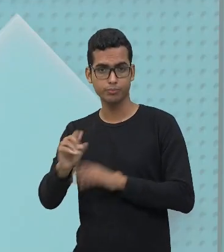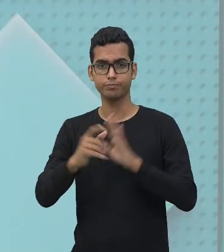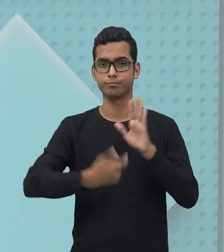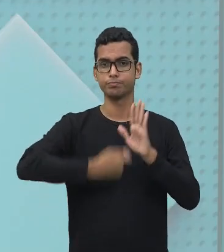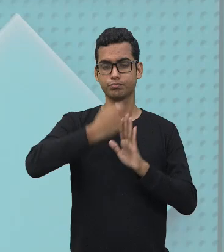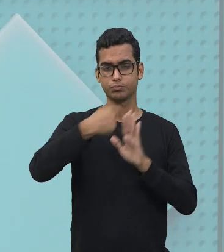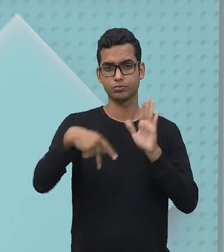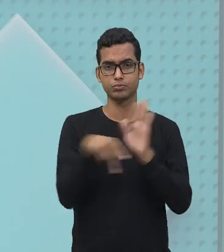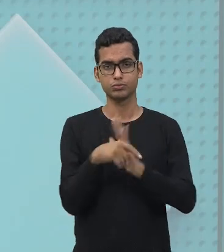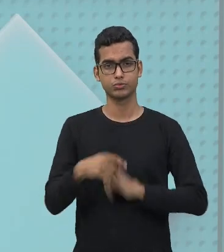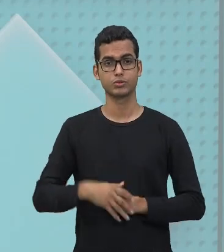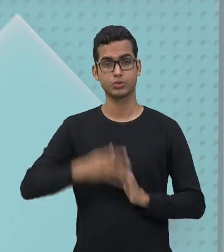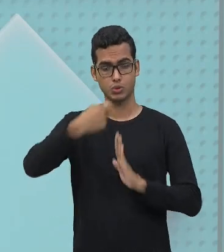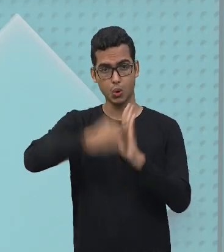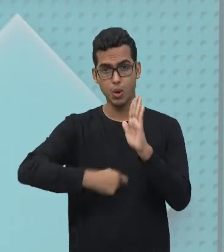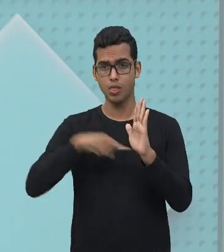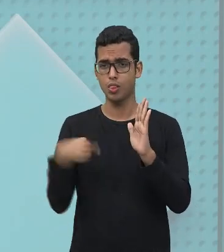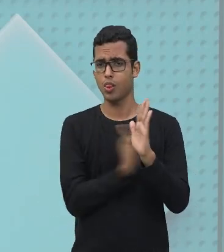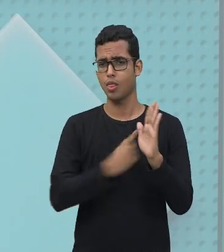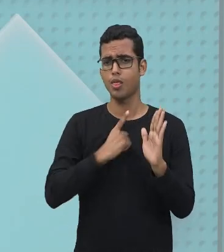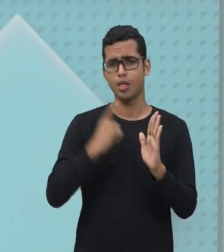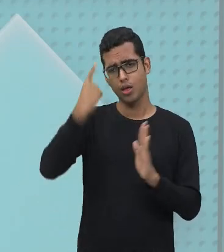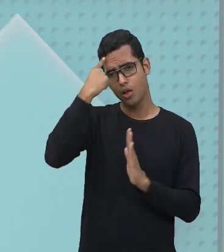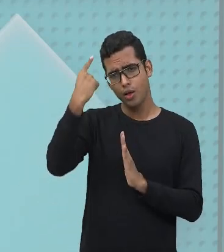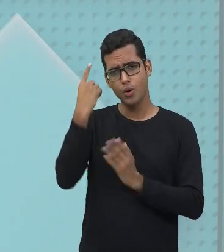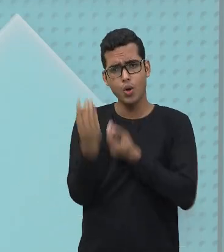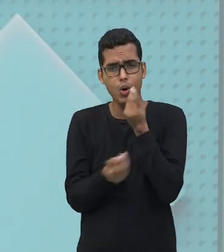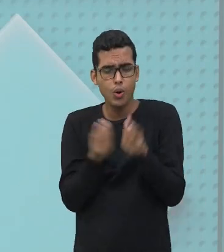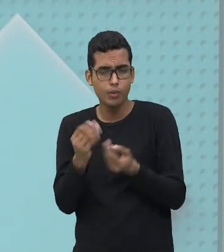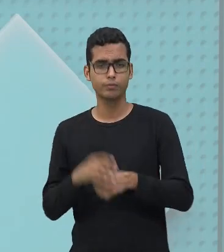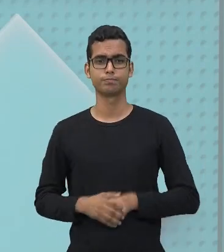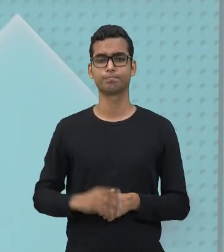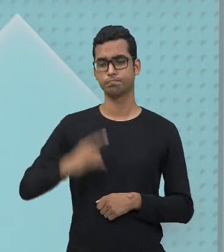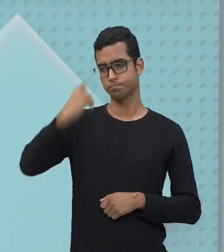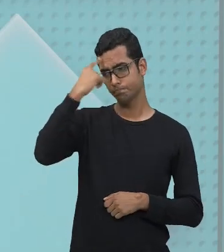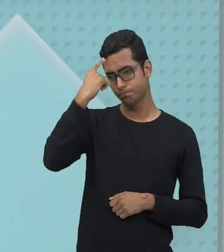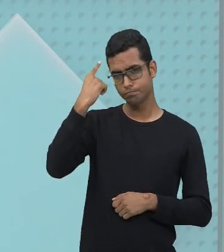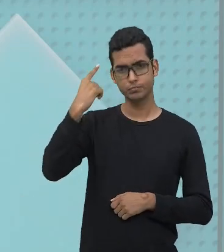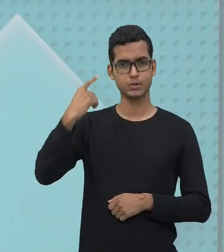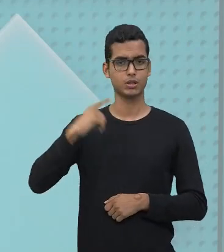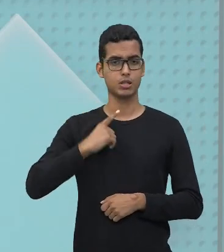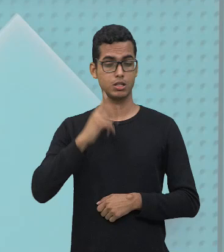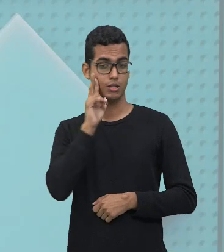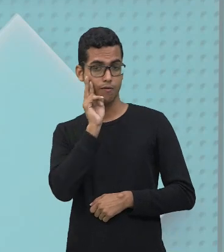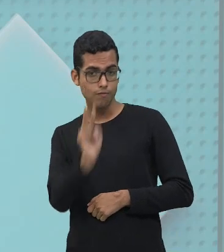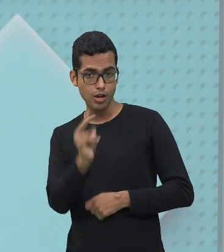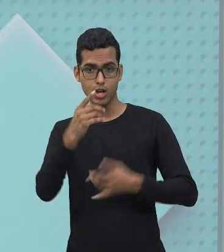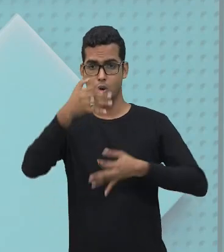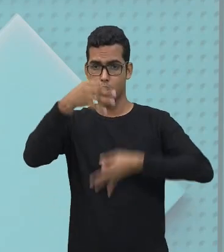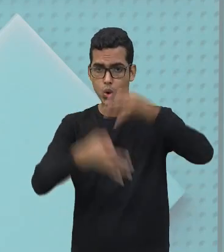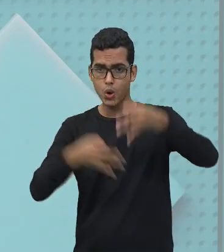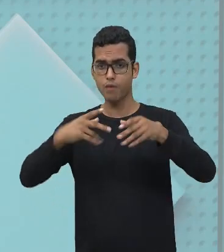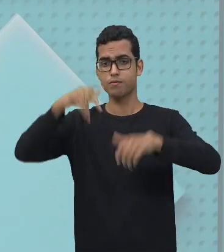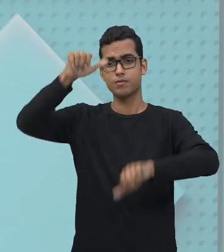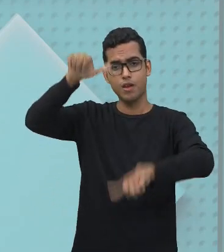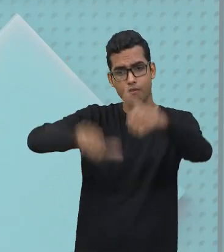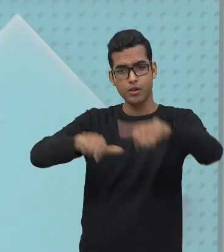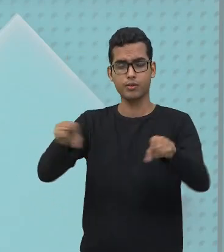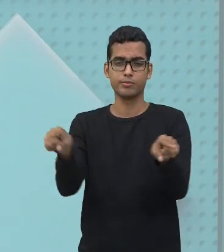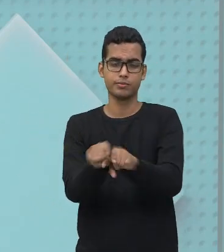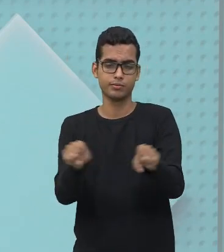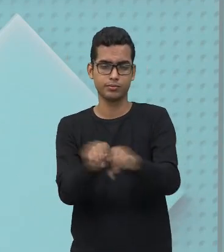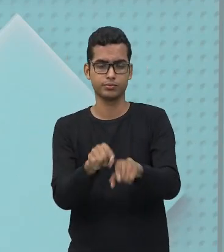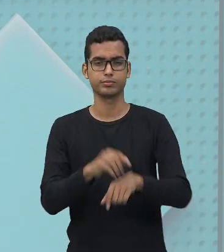quê? Temos a maneira de pensar e de ver e de julgar. Especialmente o texto